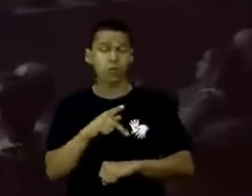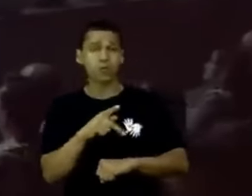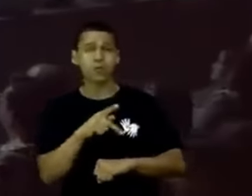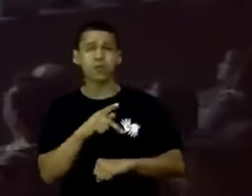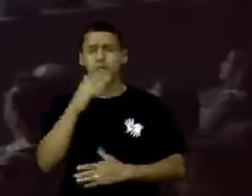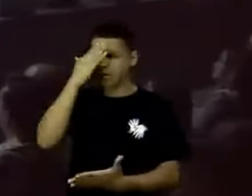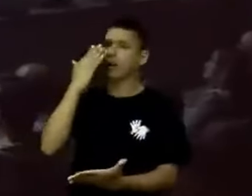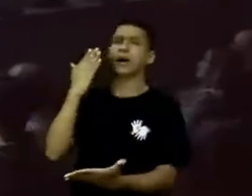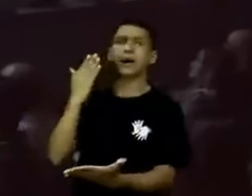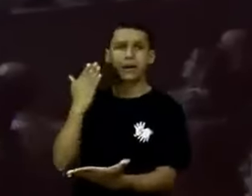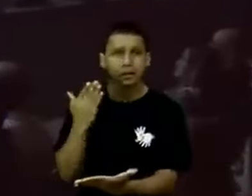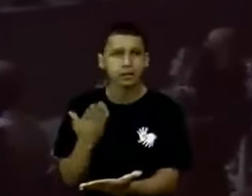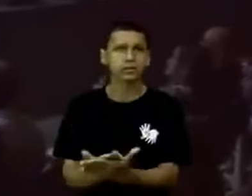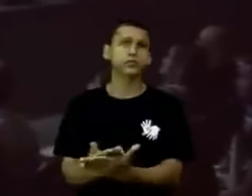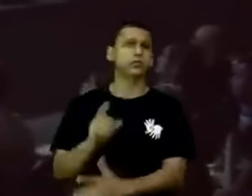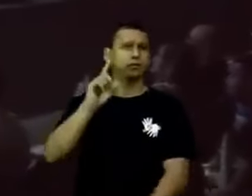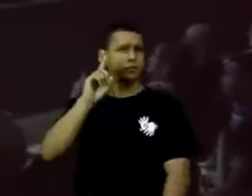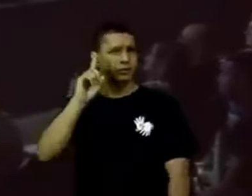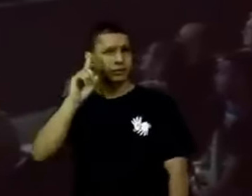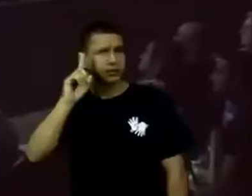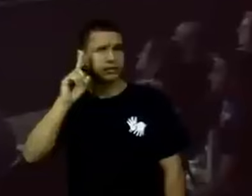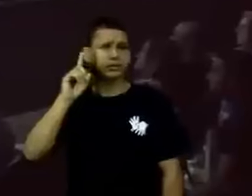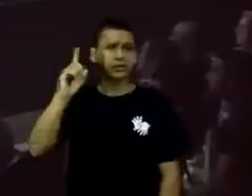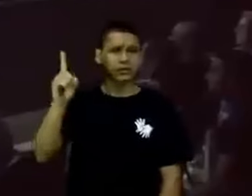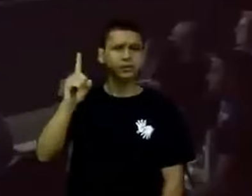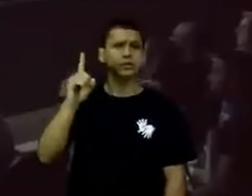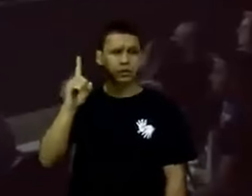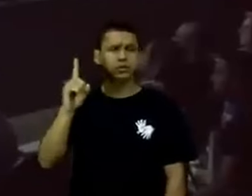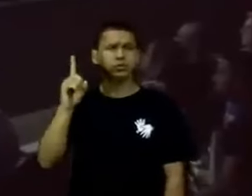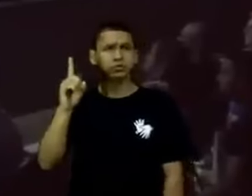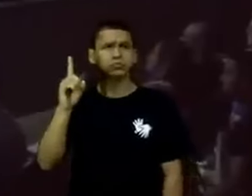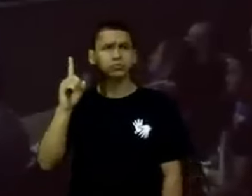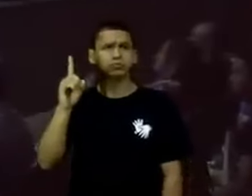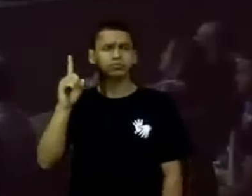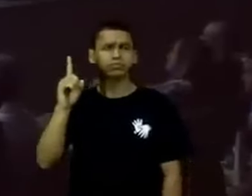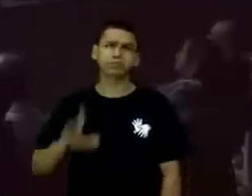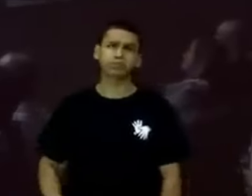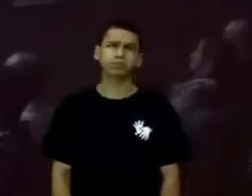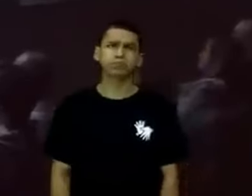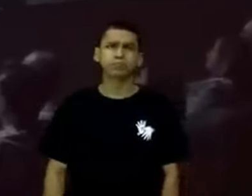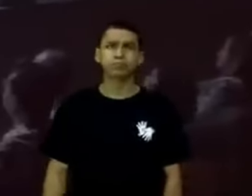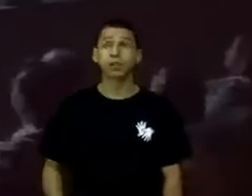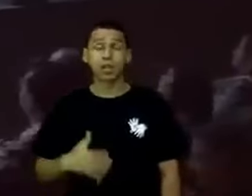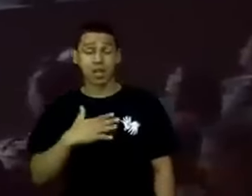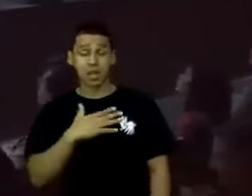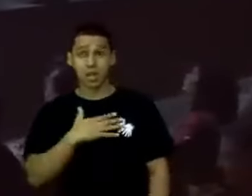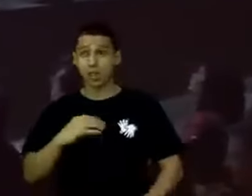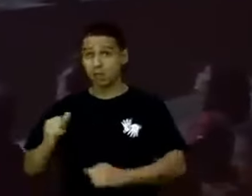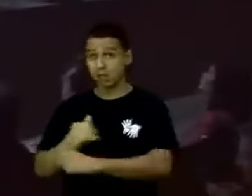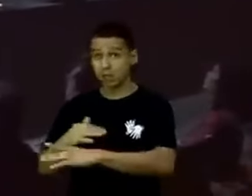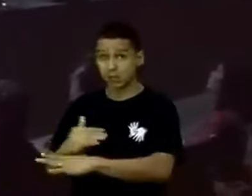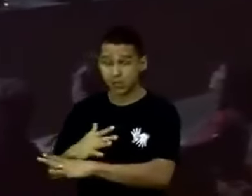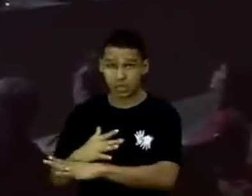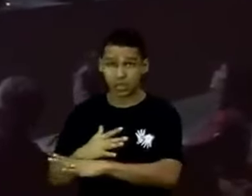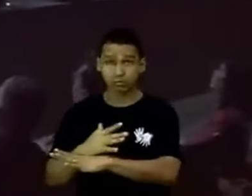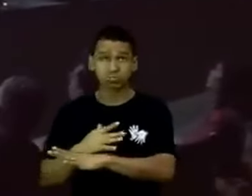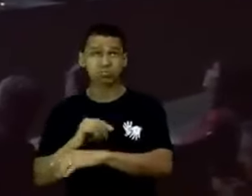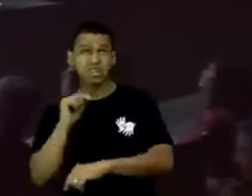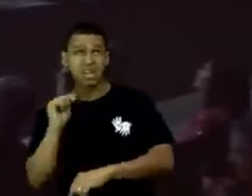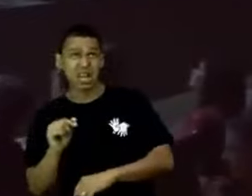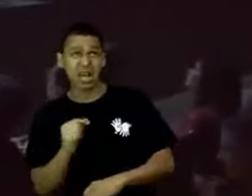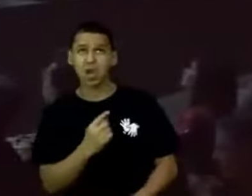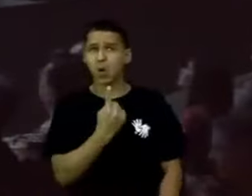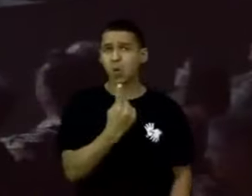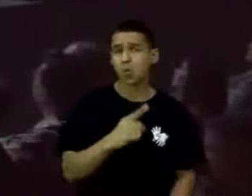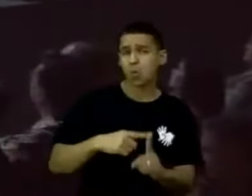contraria os estudos de economia, a minha gente, na minha terra, a matemática não é 1+1.